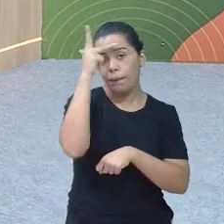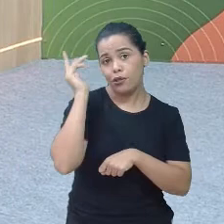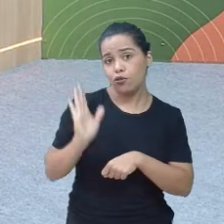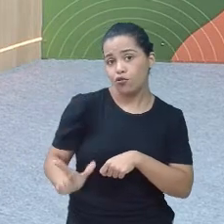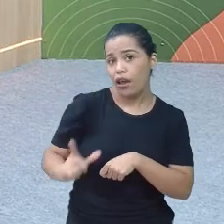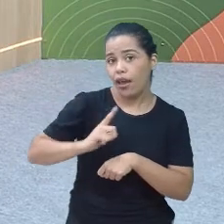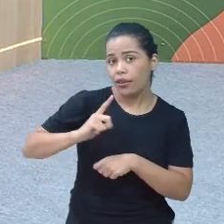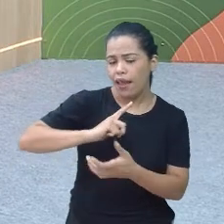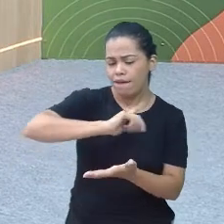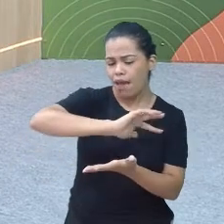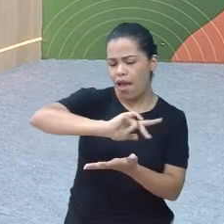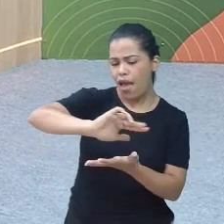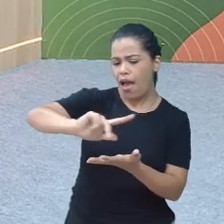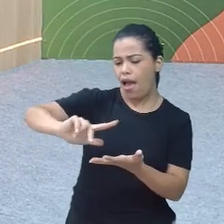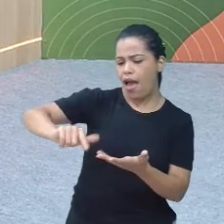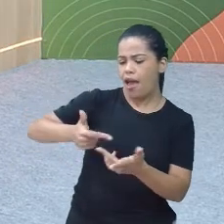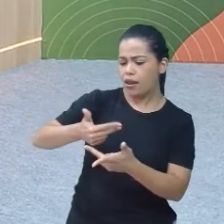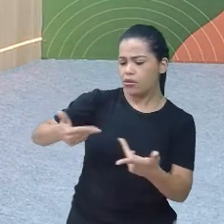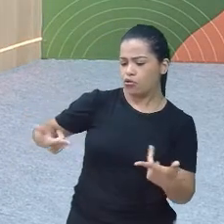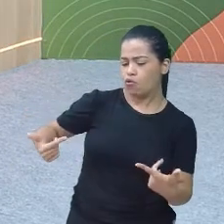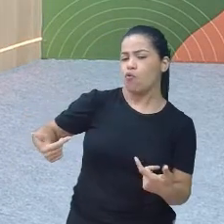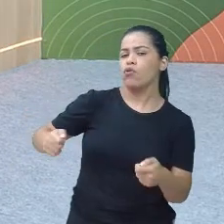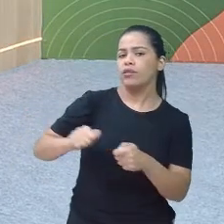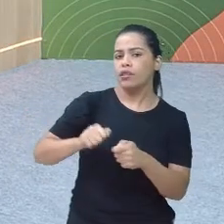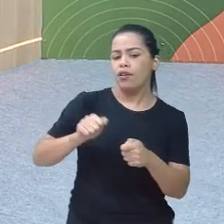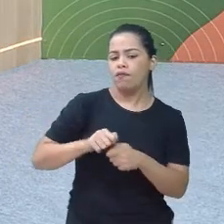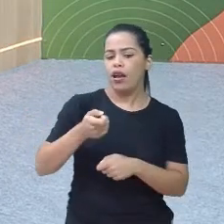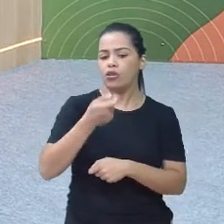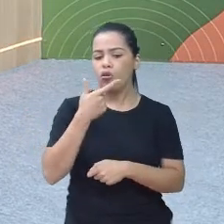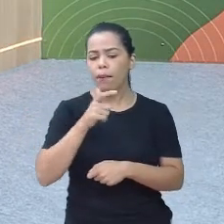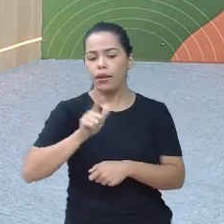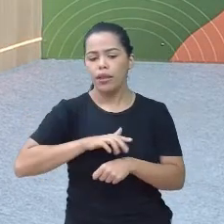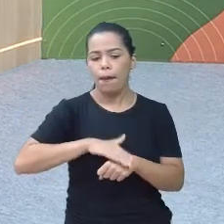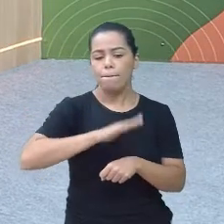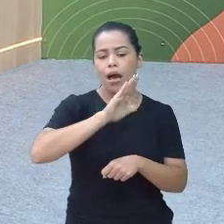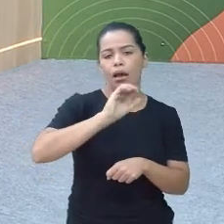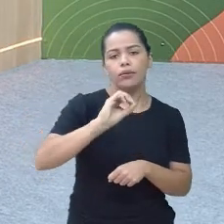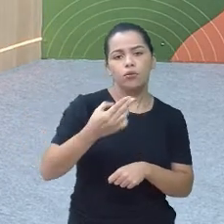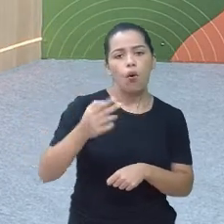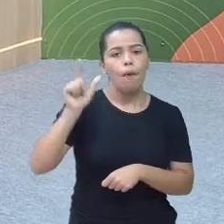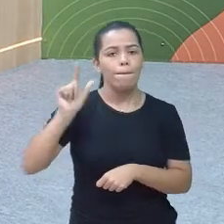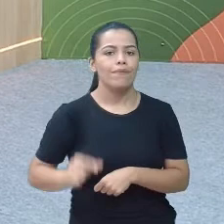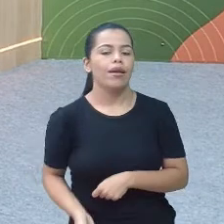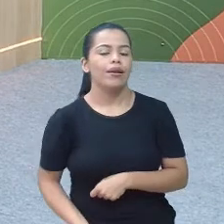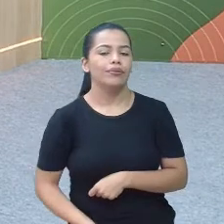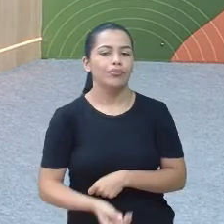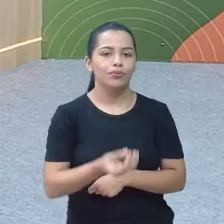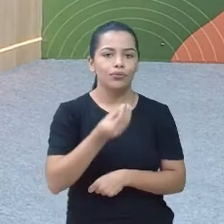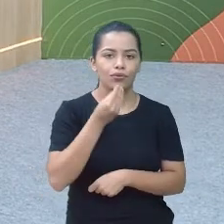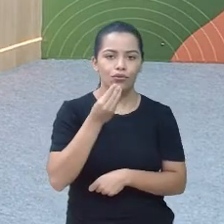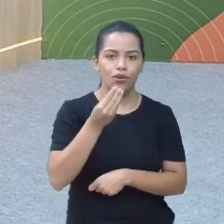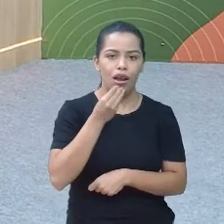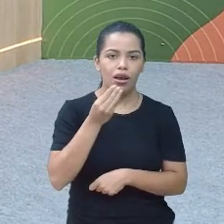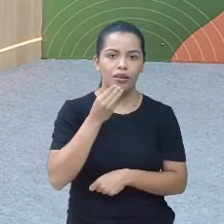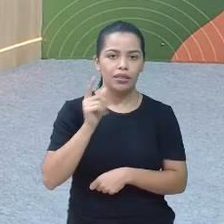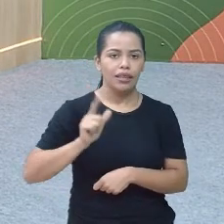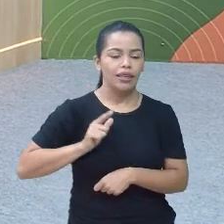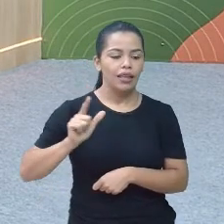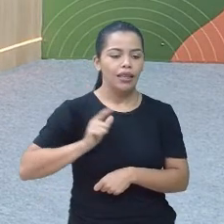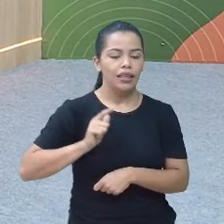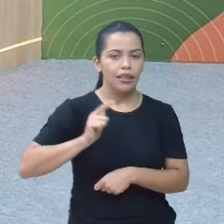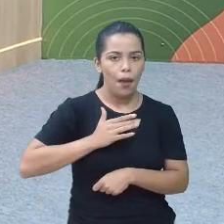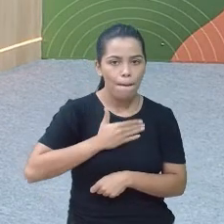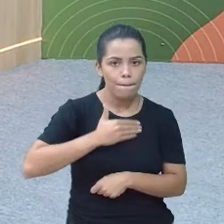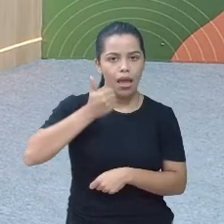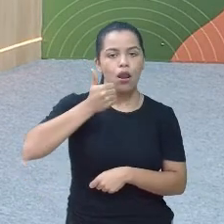que podem fazer com que esse remédio tenha mais ou menos chance de fazer o efeito esperado, tá certo? Então,